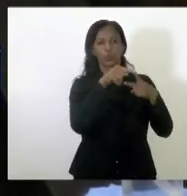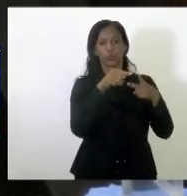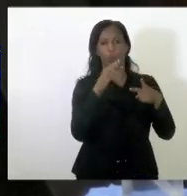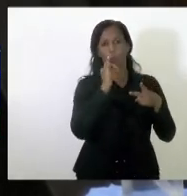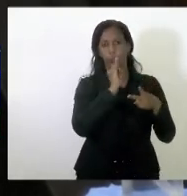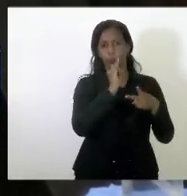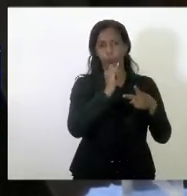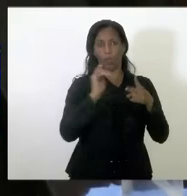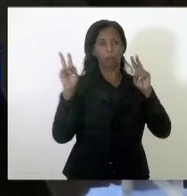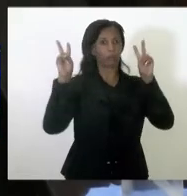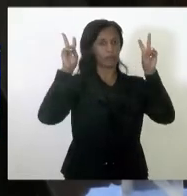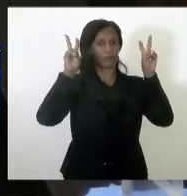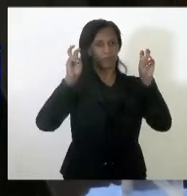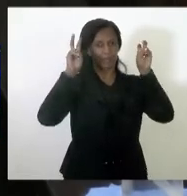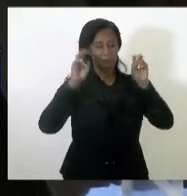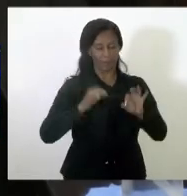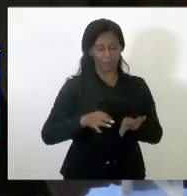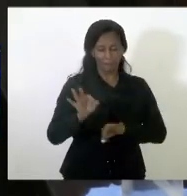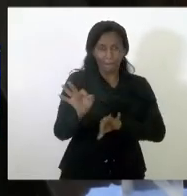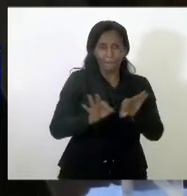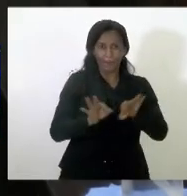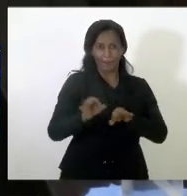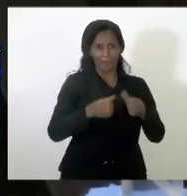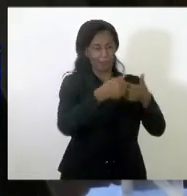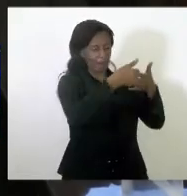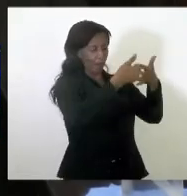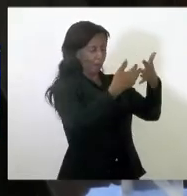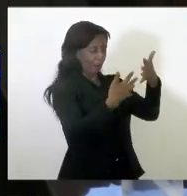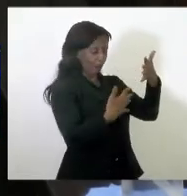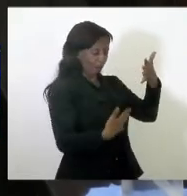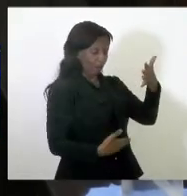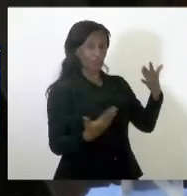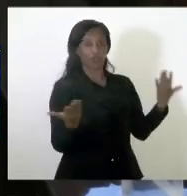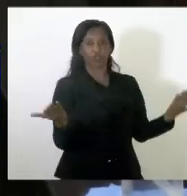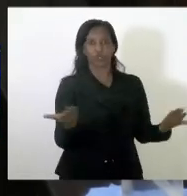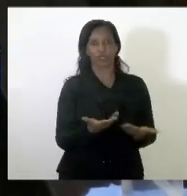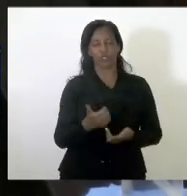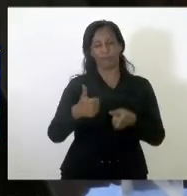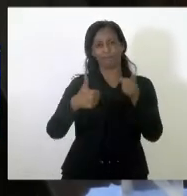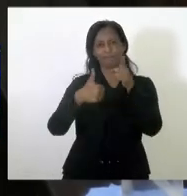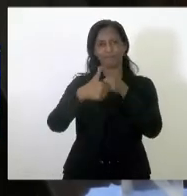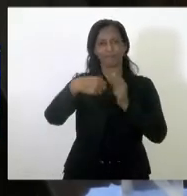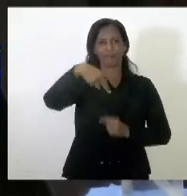para entrar no tema que preparei para discorrer na sessão de hoje. A primeira nota